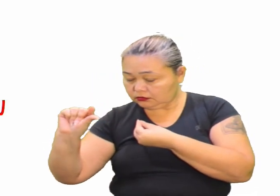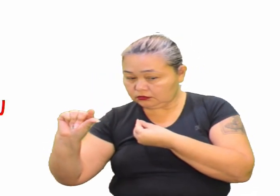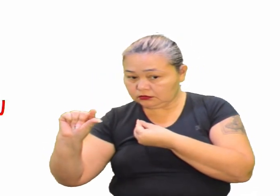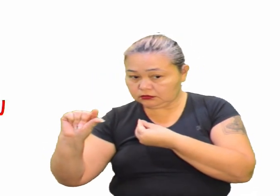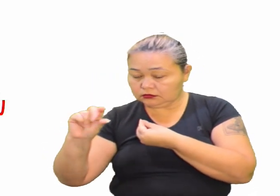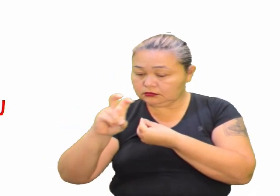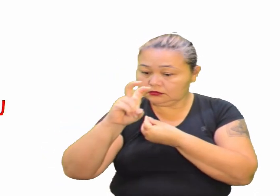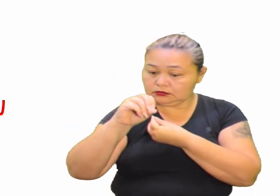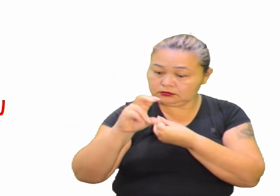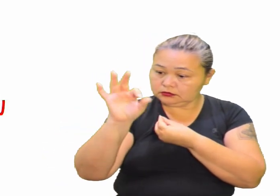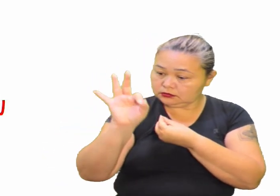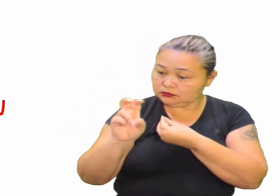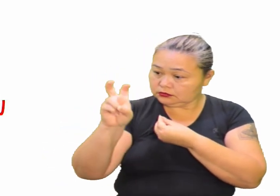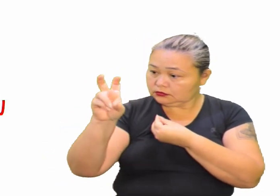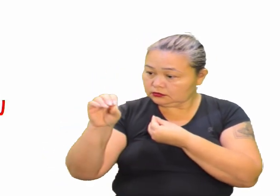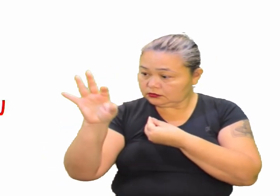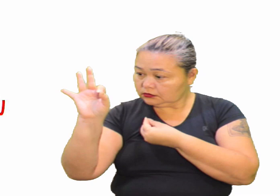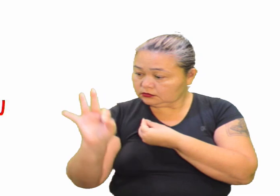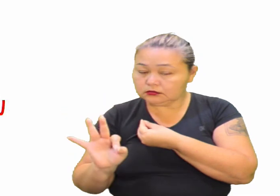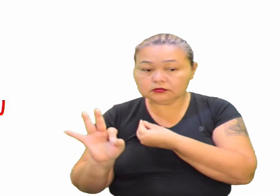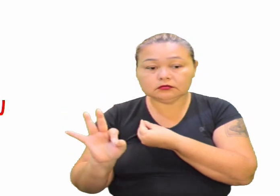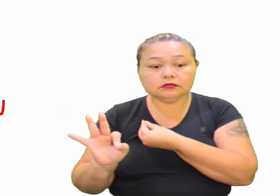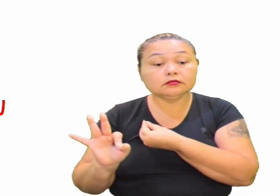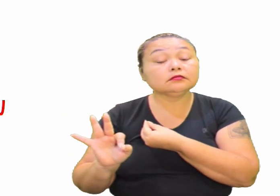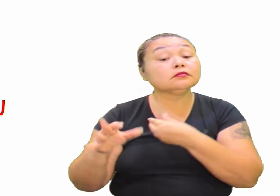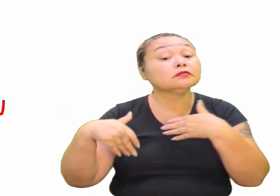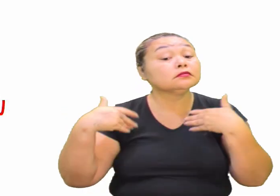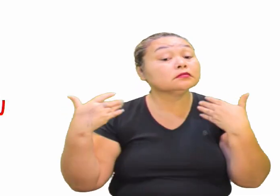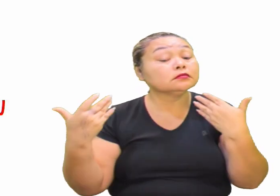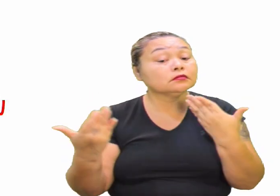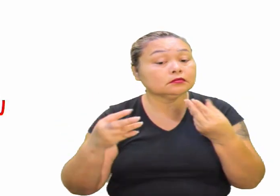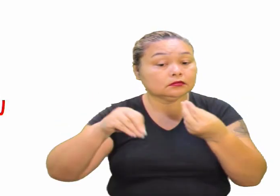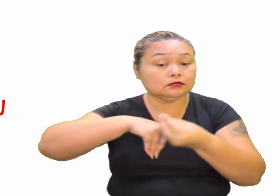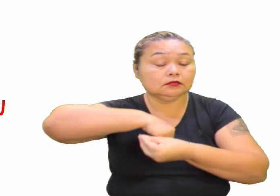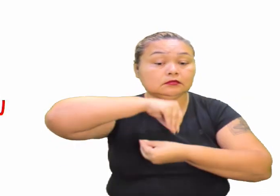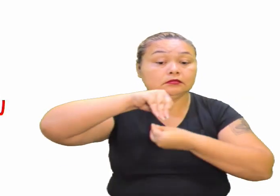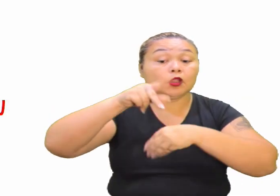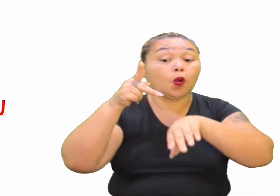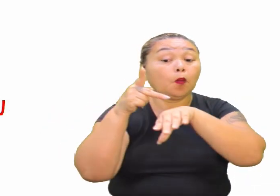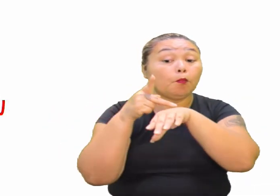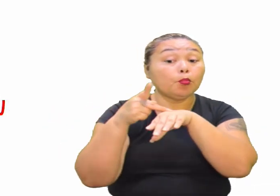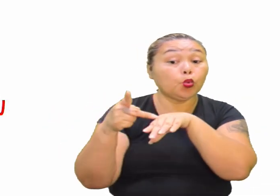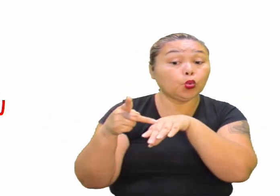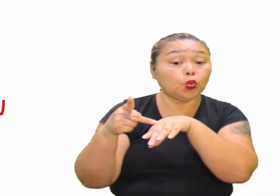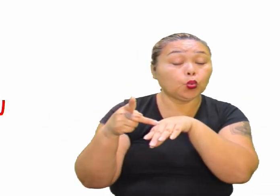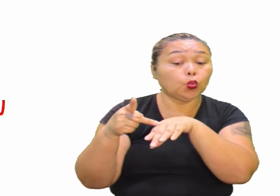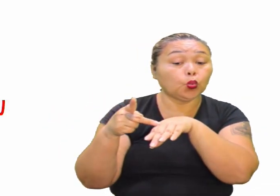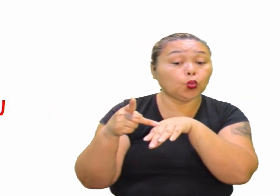50-50. Agora, se eu cruzo puro,